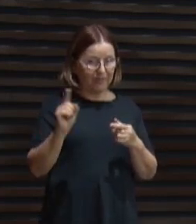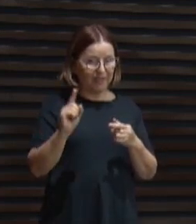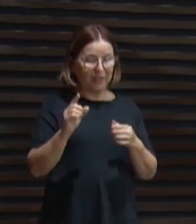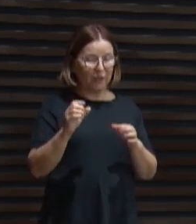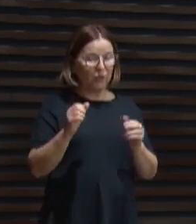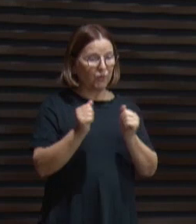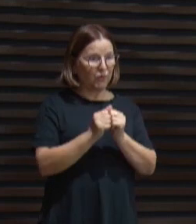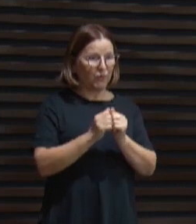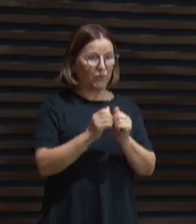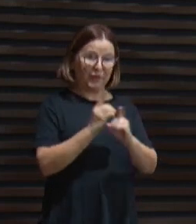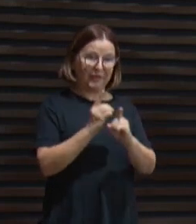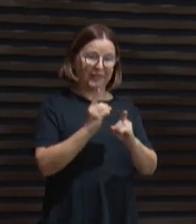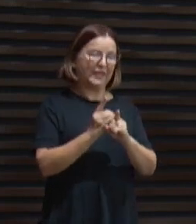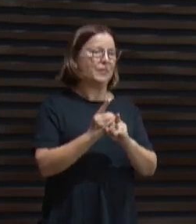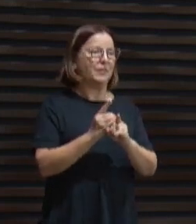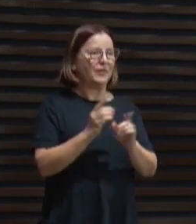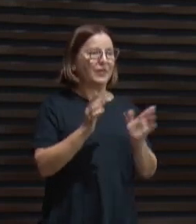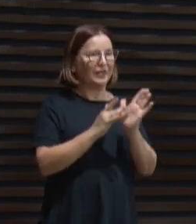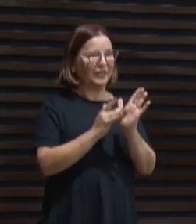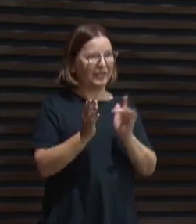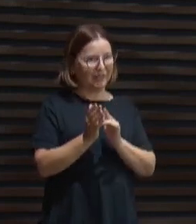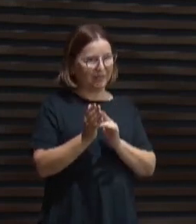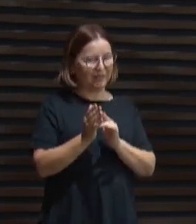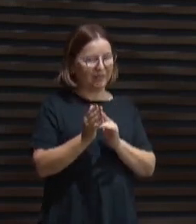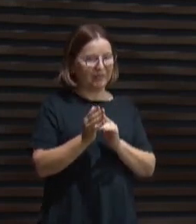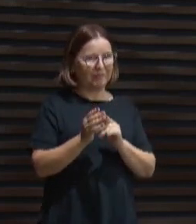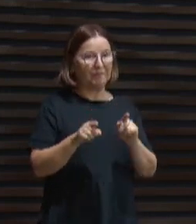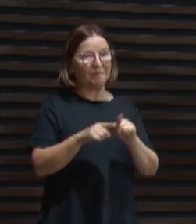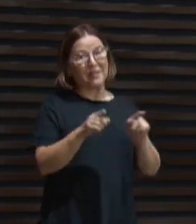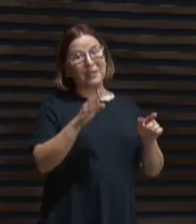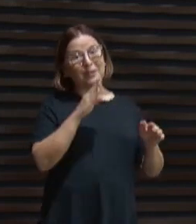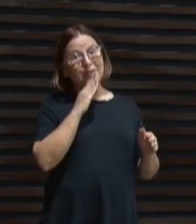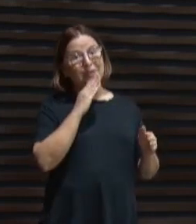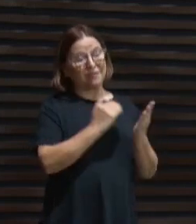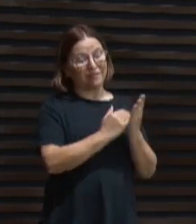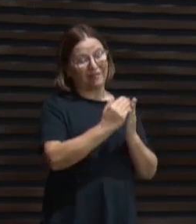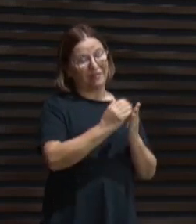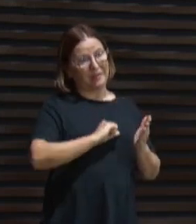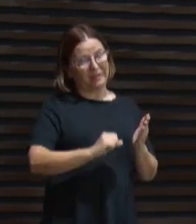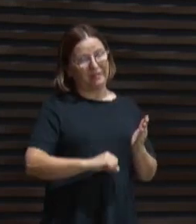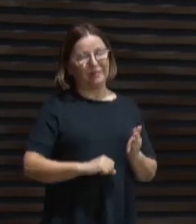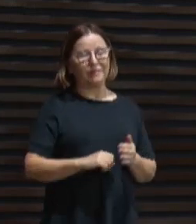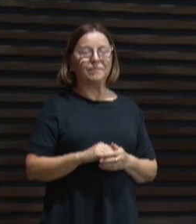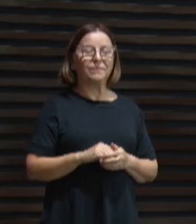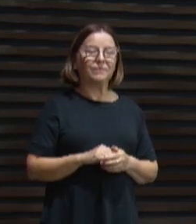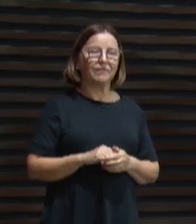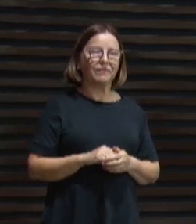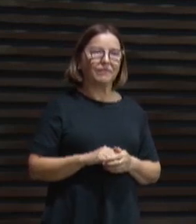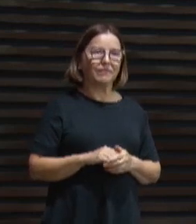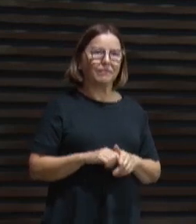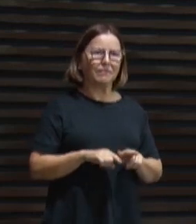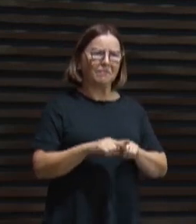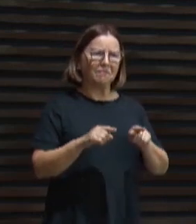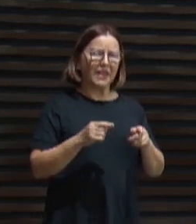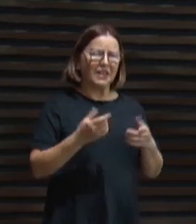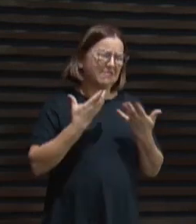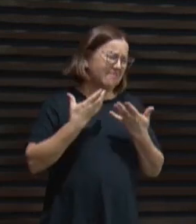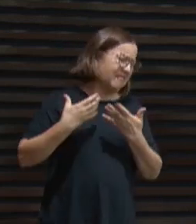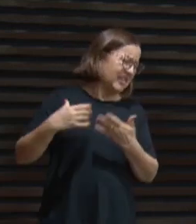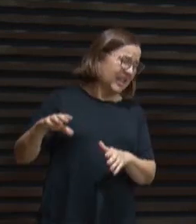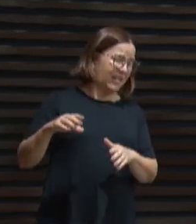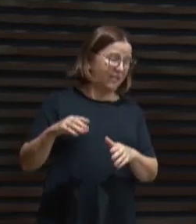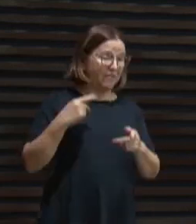Jesus, mas eles tinham acesso ao sumo sacerdote, por isso alguns acham. Mas eu não quero falar desses